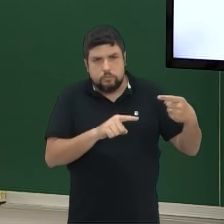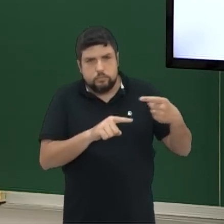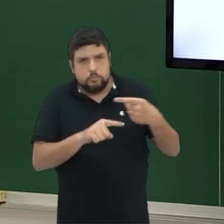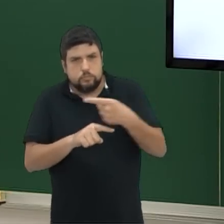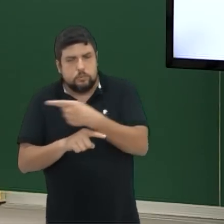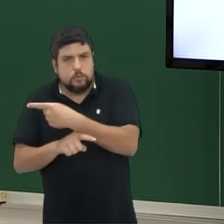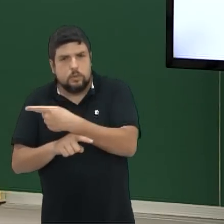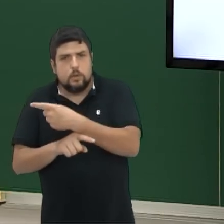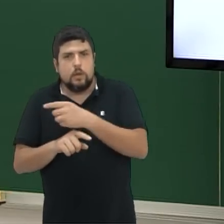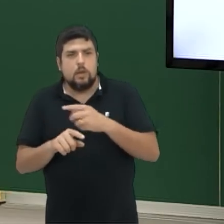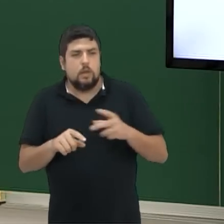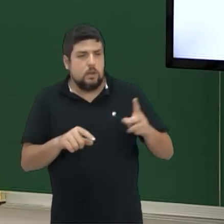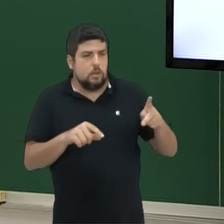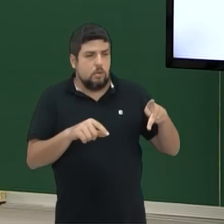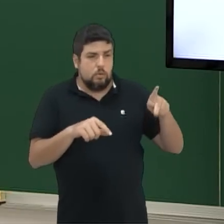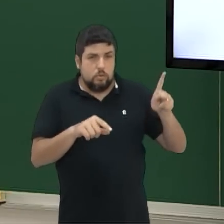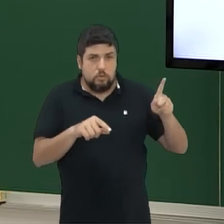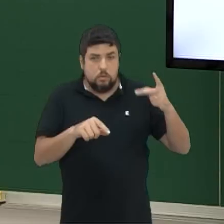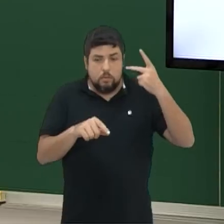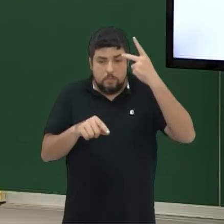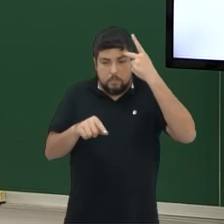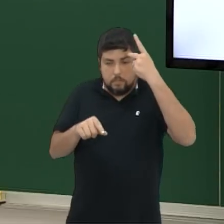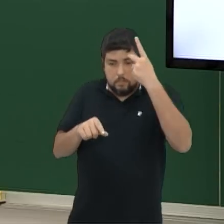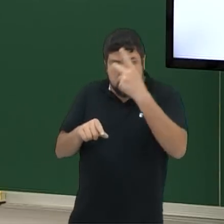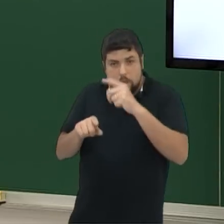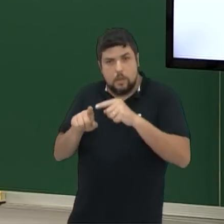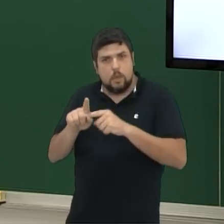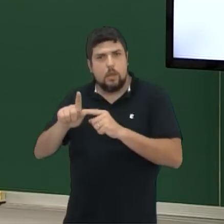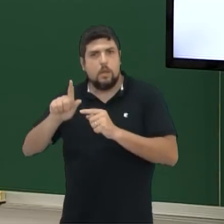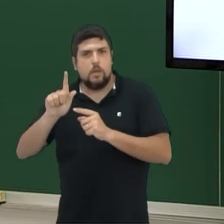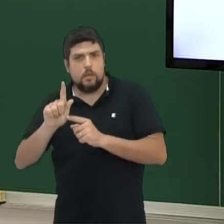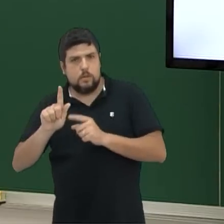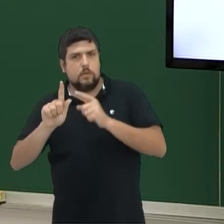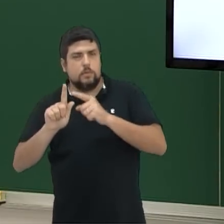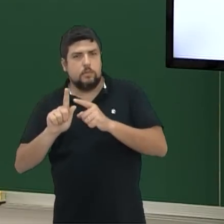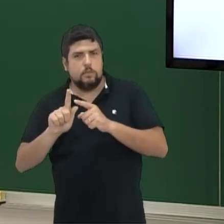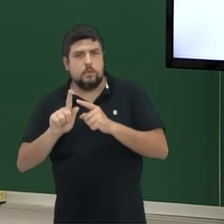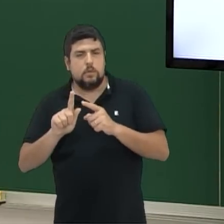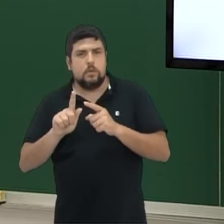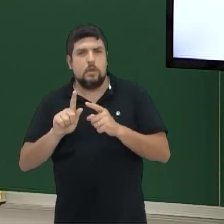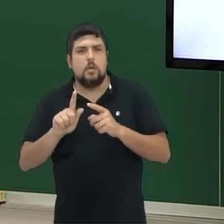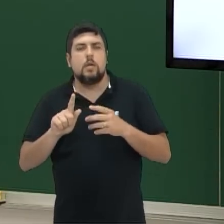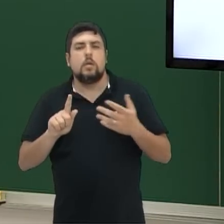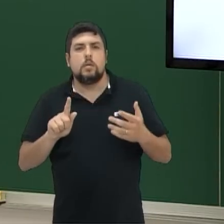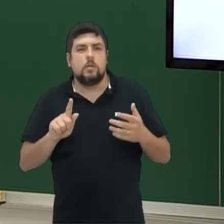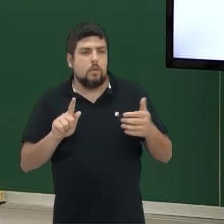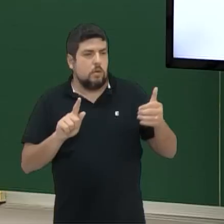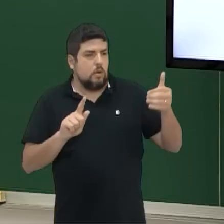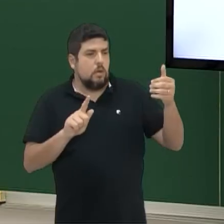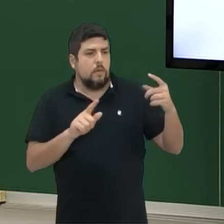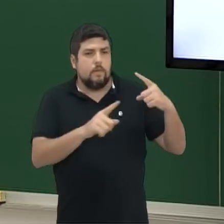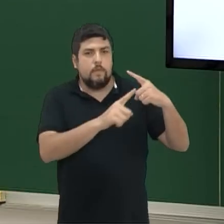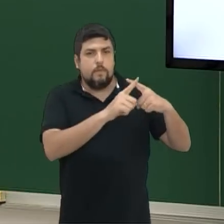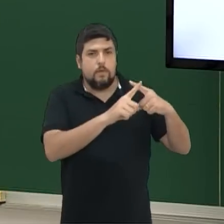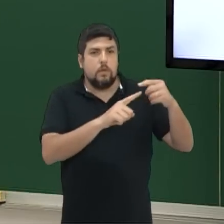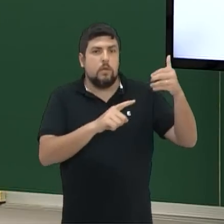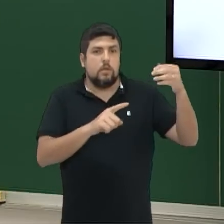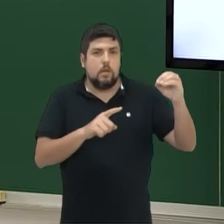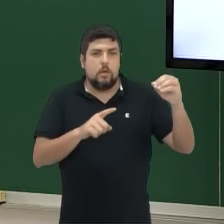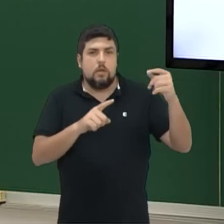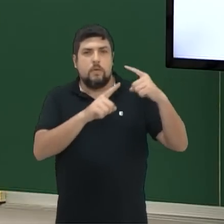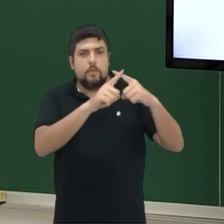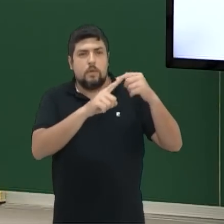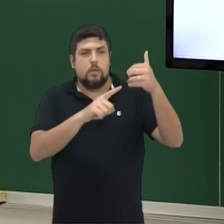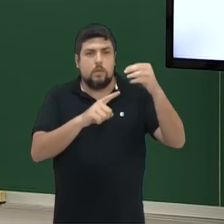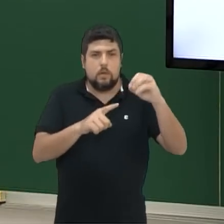vai ter a grama, como a unidade original está à esquerda, a gente vai multiplicar 10 vezes para cada unidade do lado. Então,